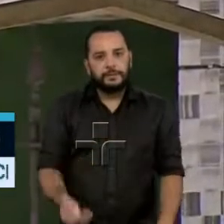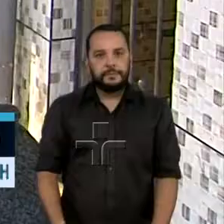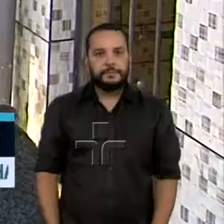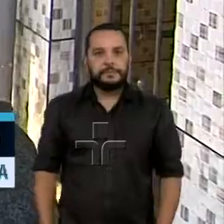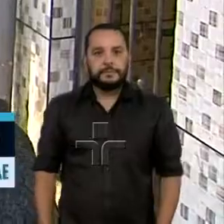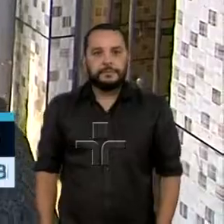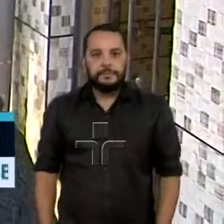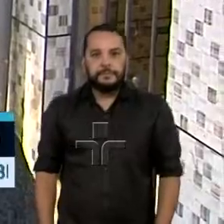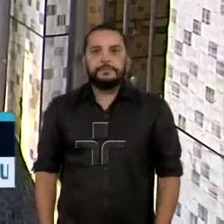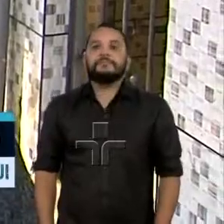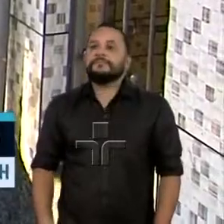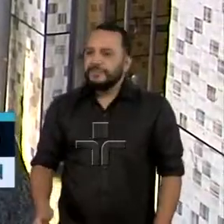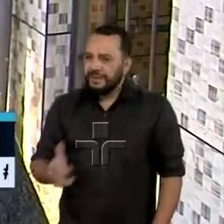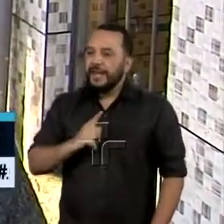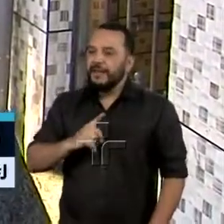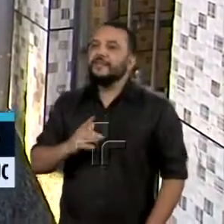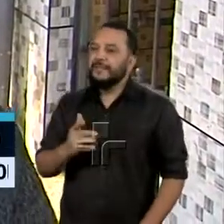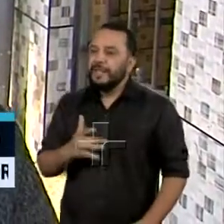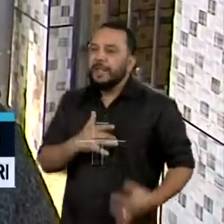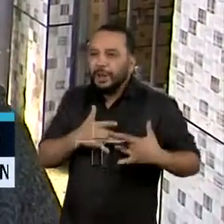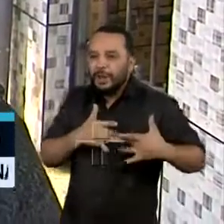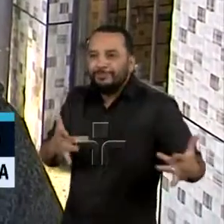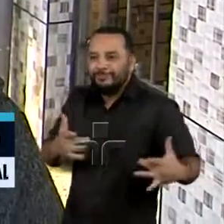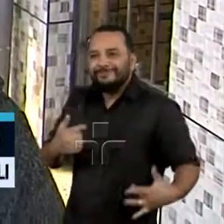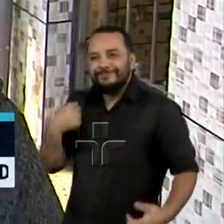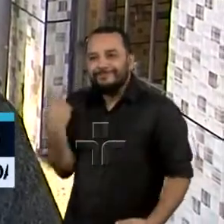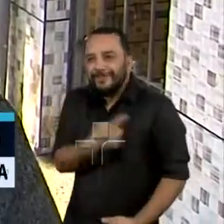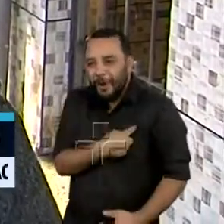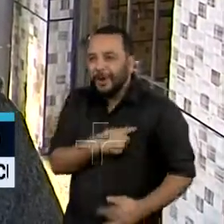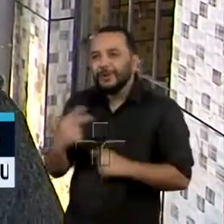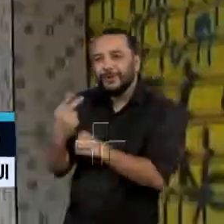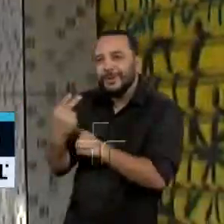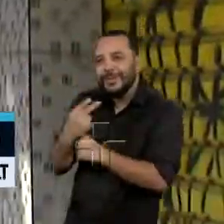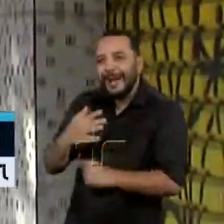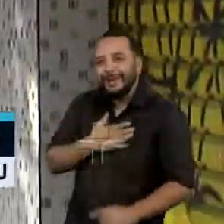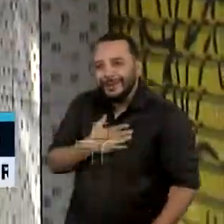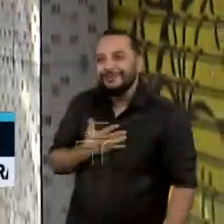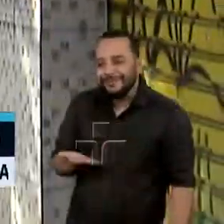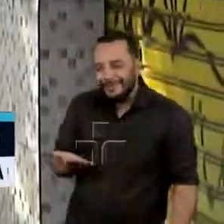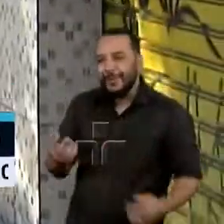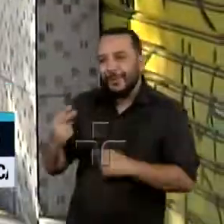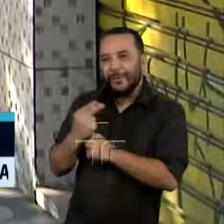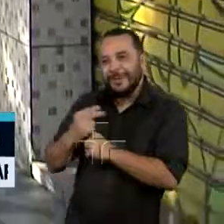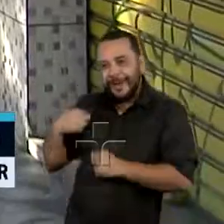próximo. Teve dó da gente, né? Proteger a gente da chuva e do sol.